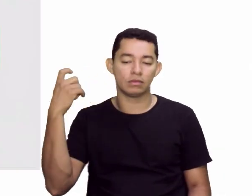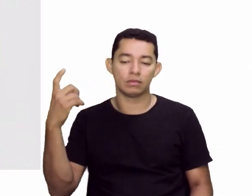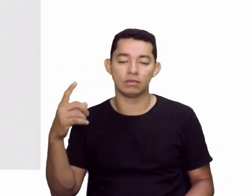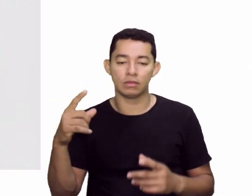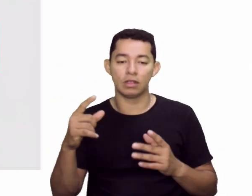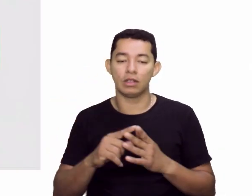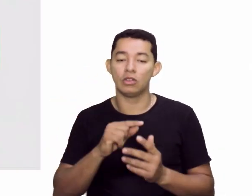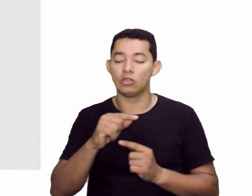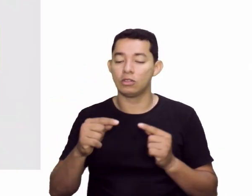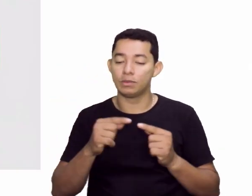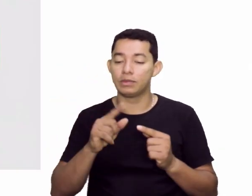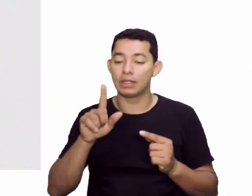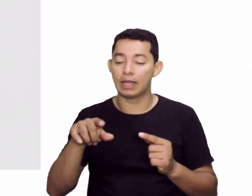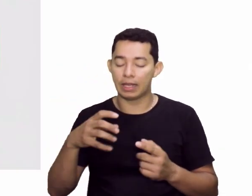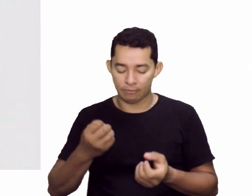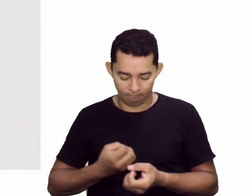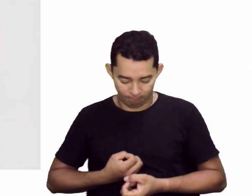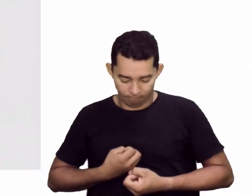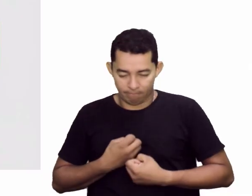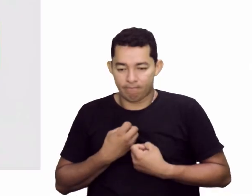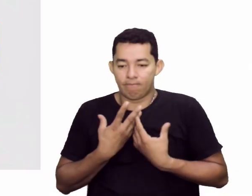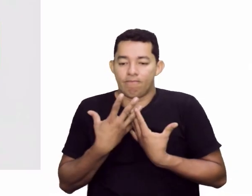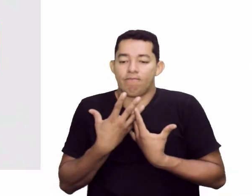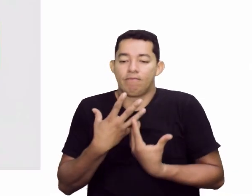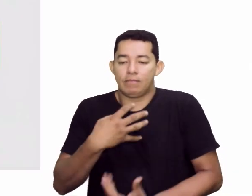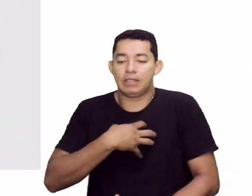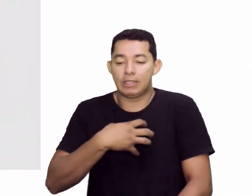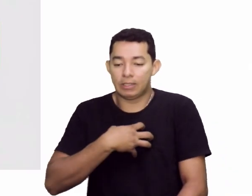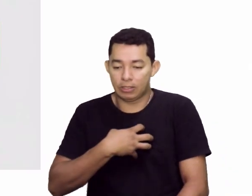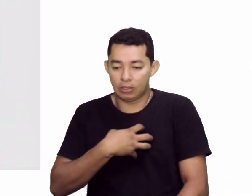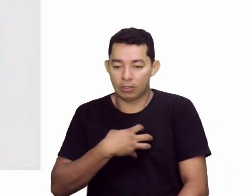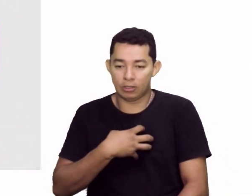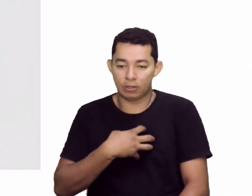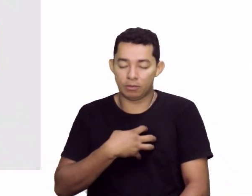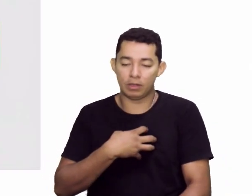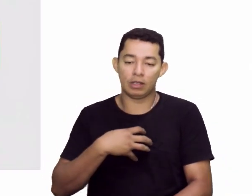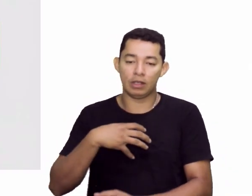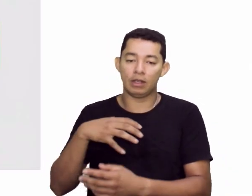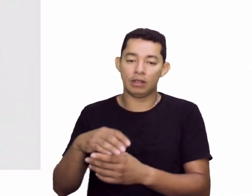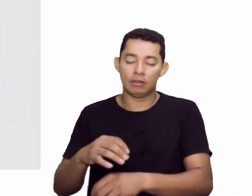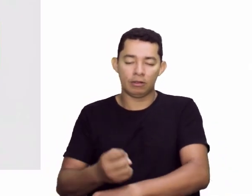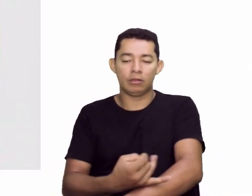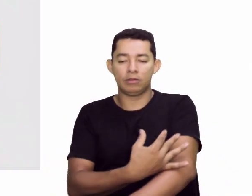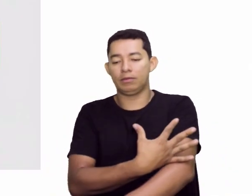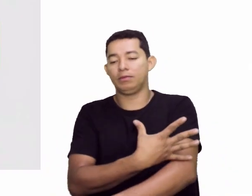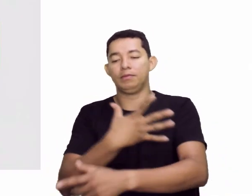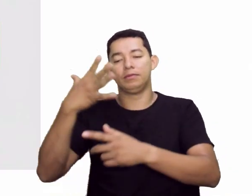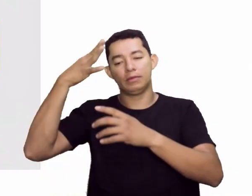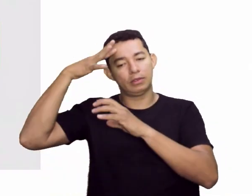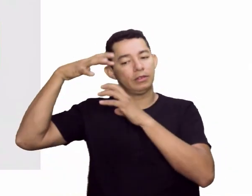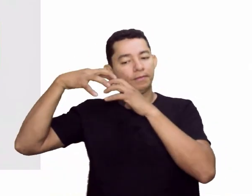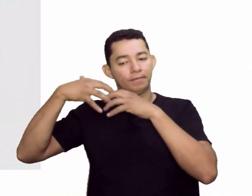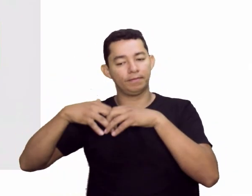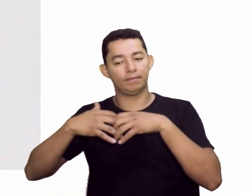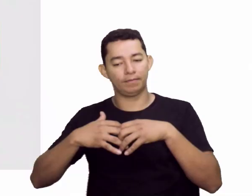O objetivo é despertar sentimentos, sensações e reflexões. Então,